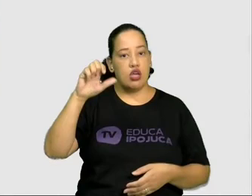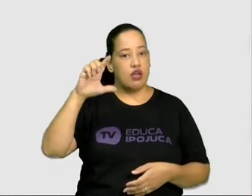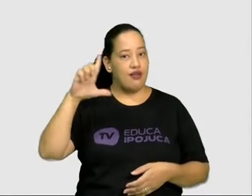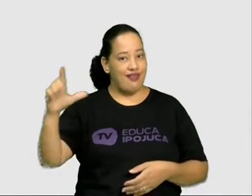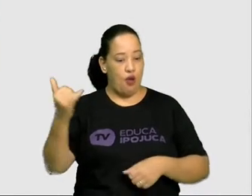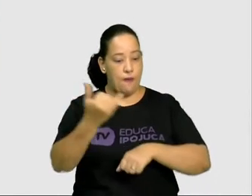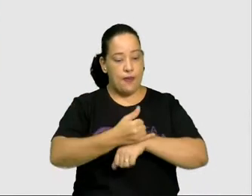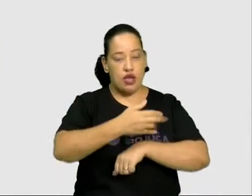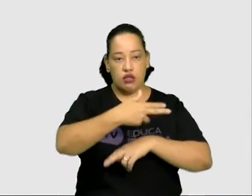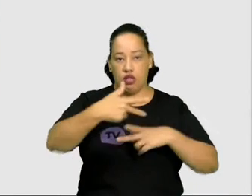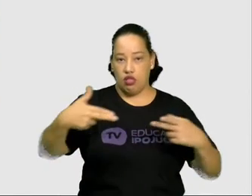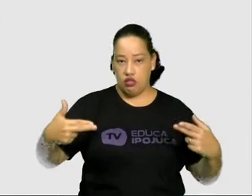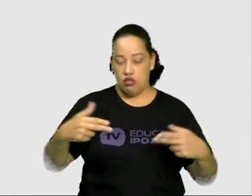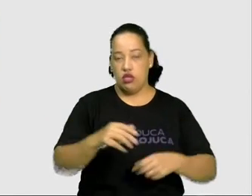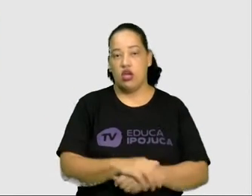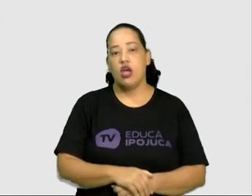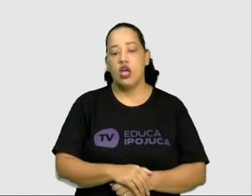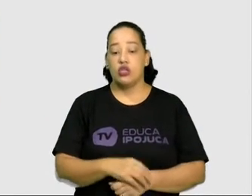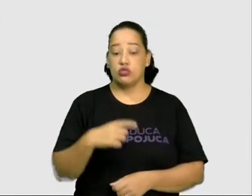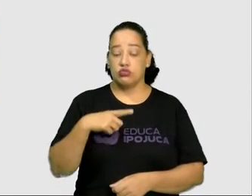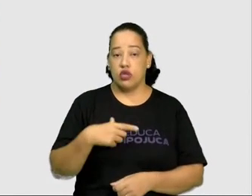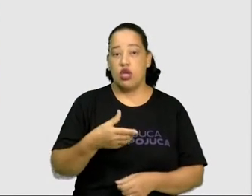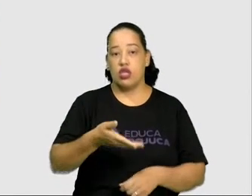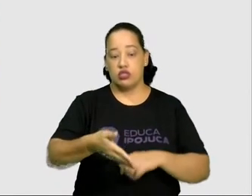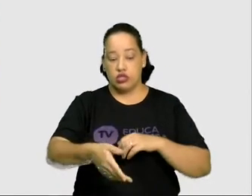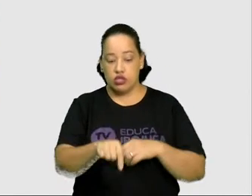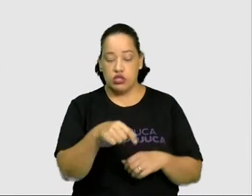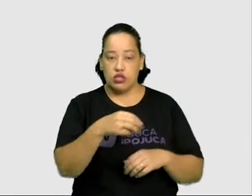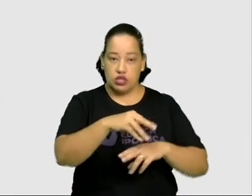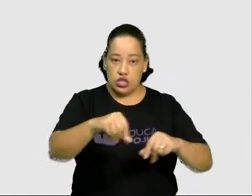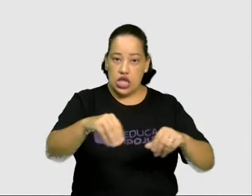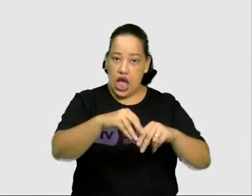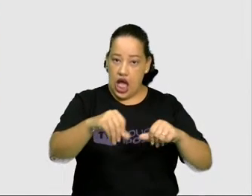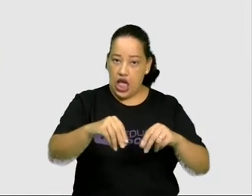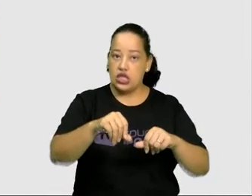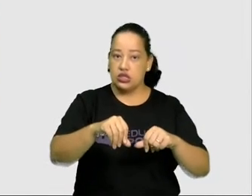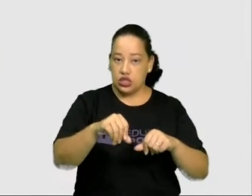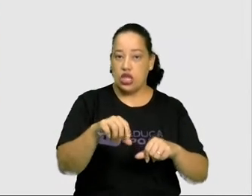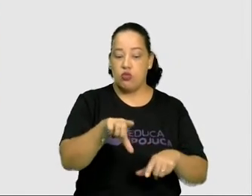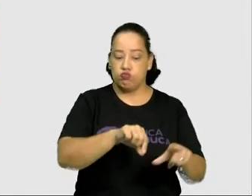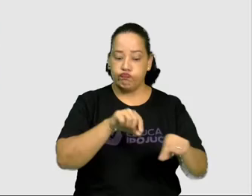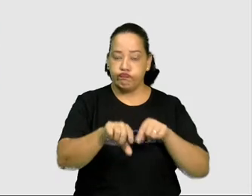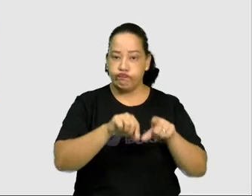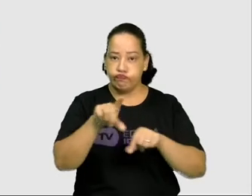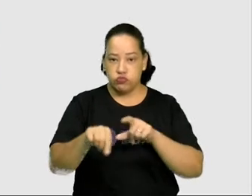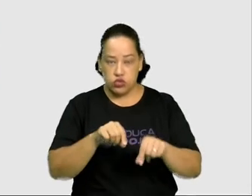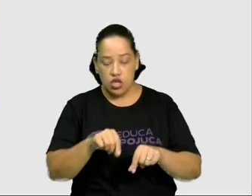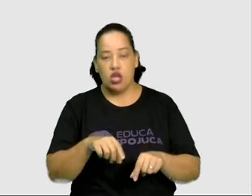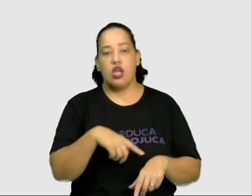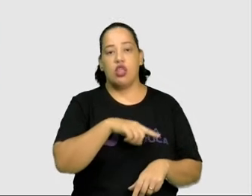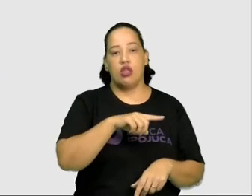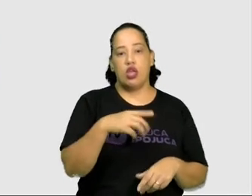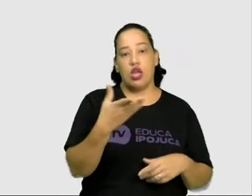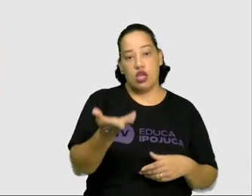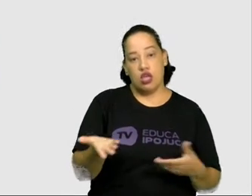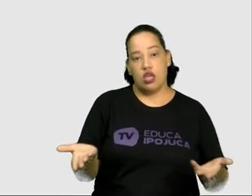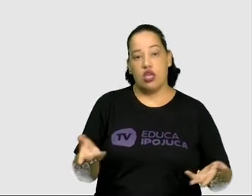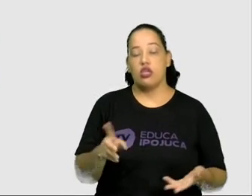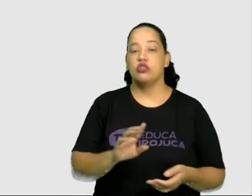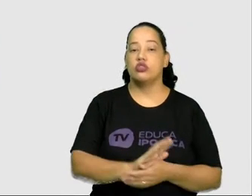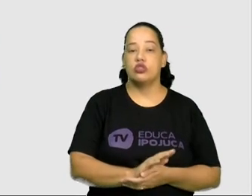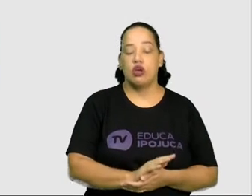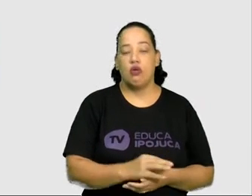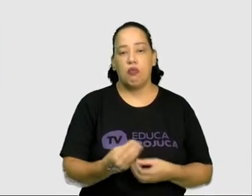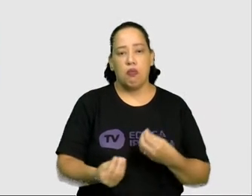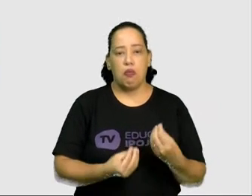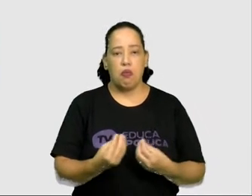do subsolo e composta por recursos naturais não renováveis. Por que não renováveis, gente?